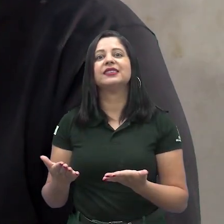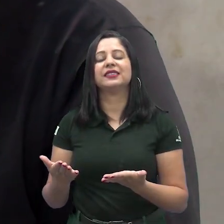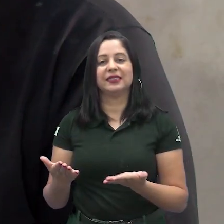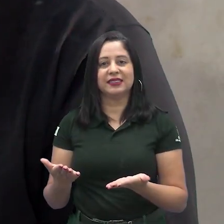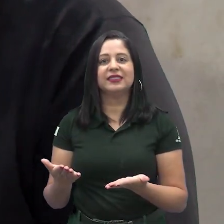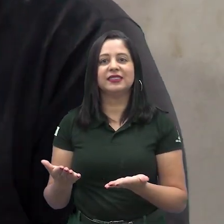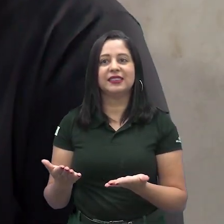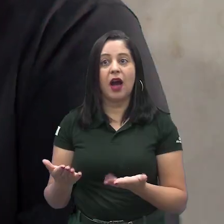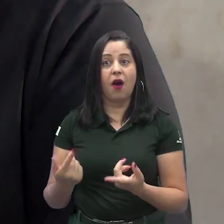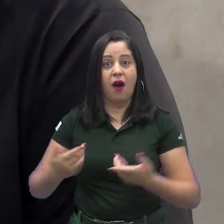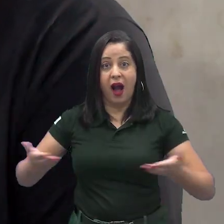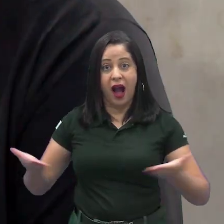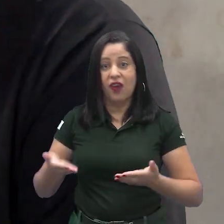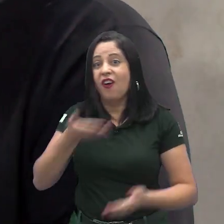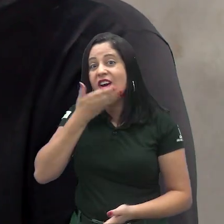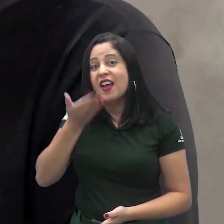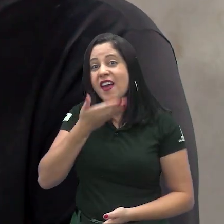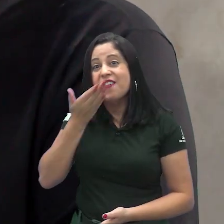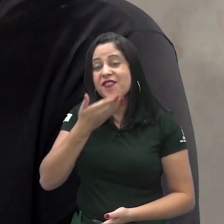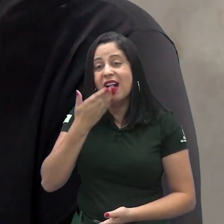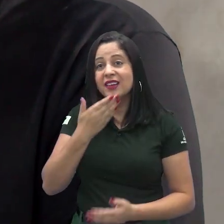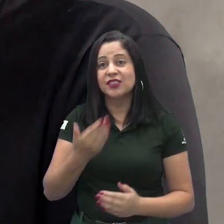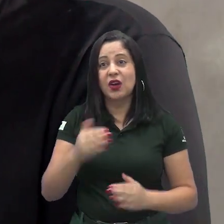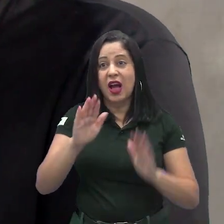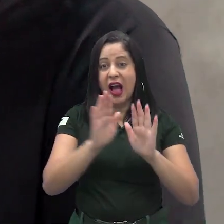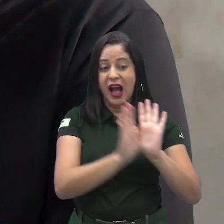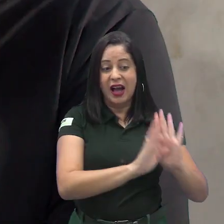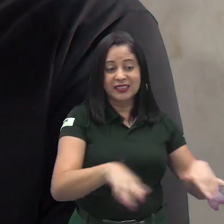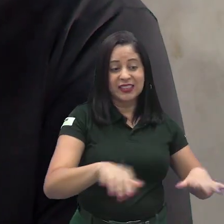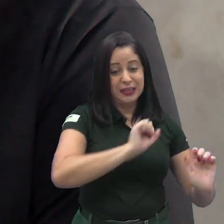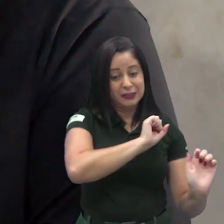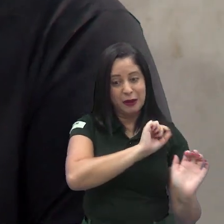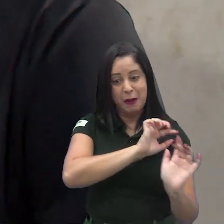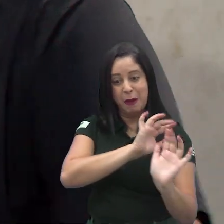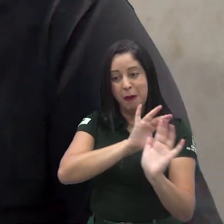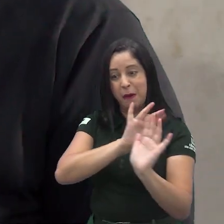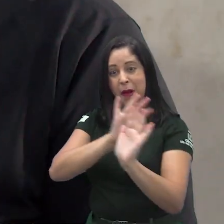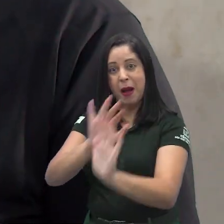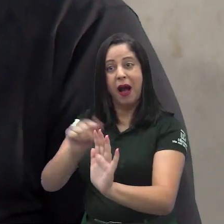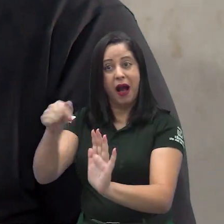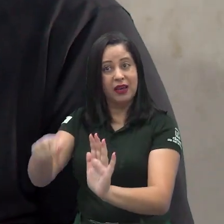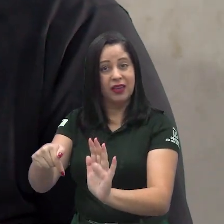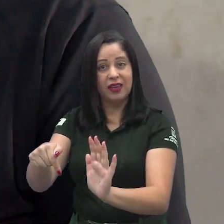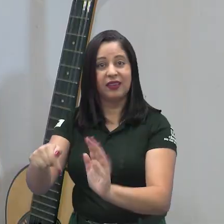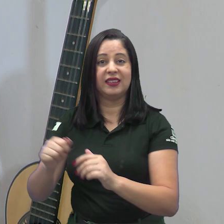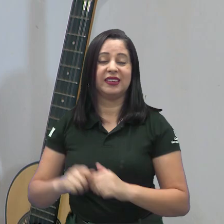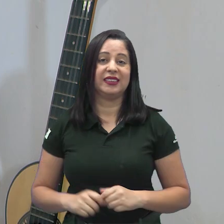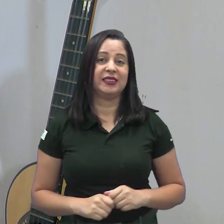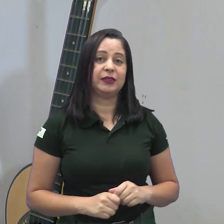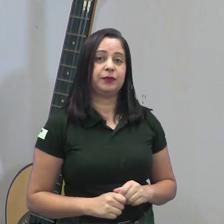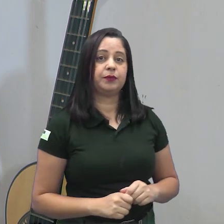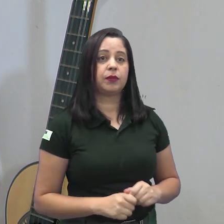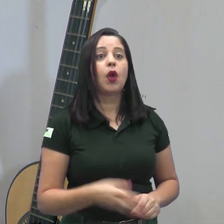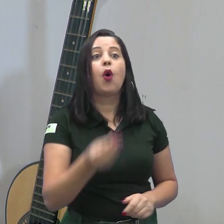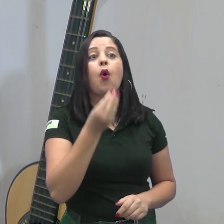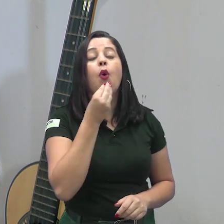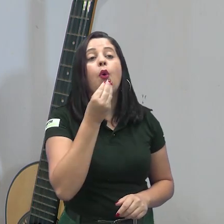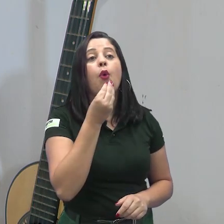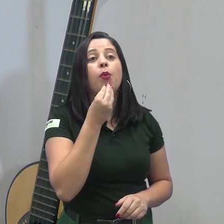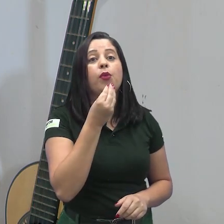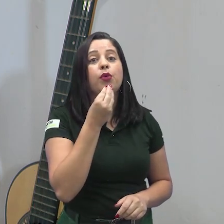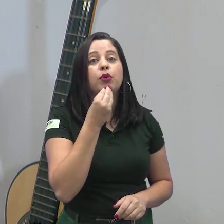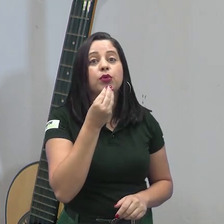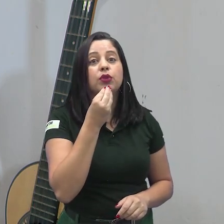pula tudo, né? Que está aqui na comunidade. Então, só ela precisa sair da casa dela e vir aqui. Então, para os pais é muito tranquilo. Temos a oportunidade de levá-los